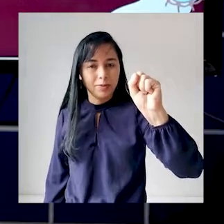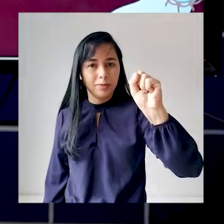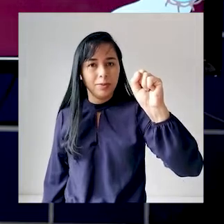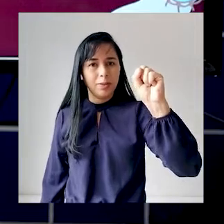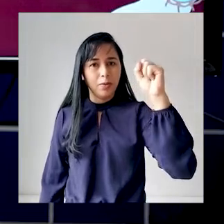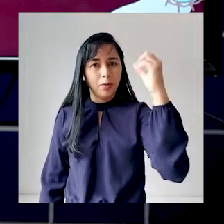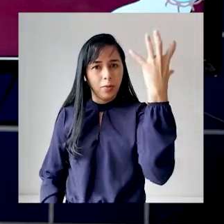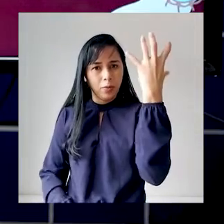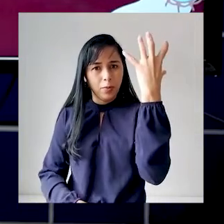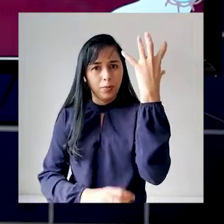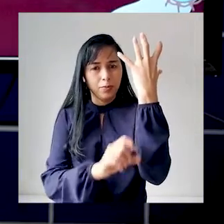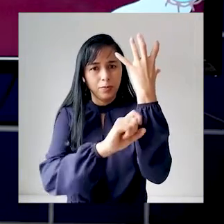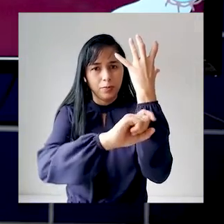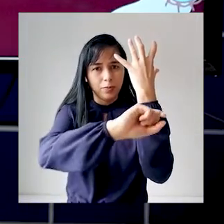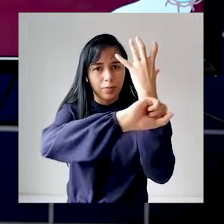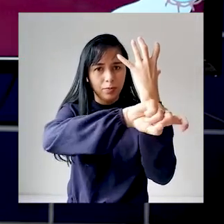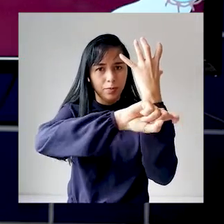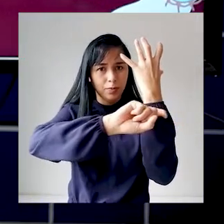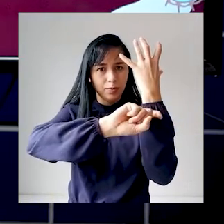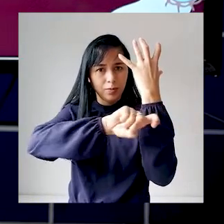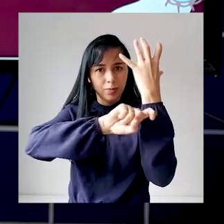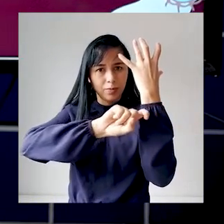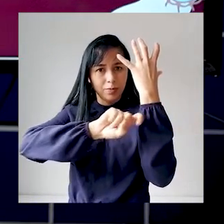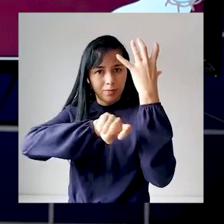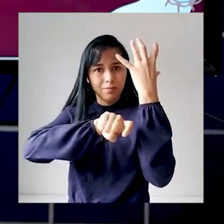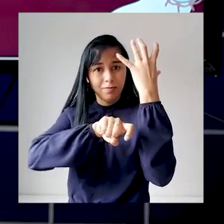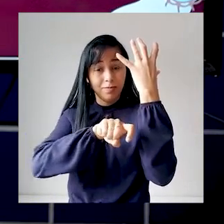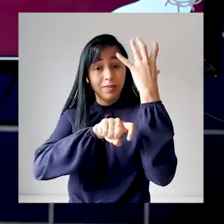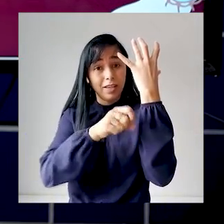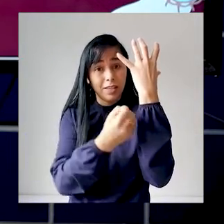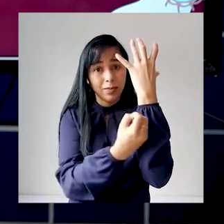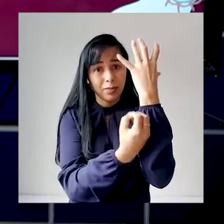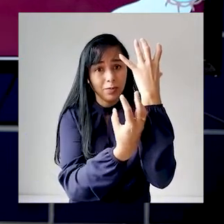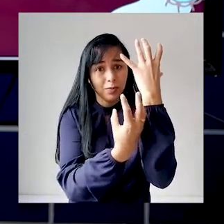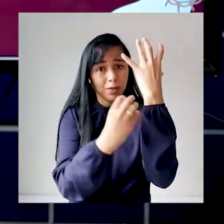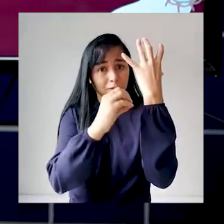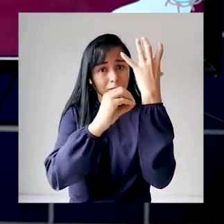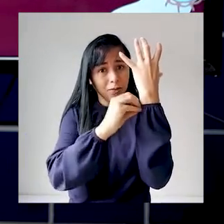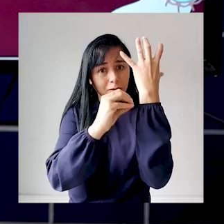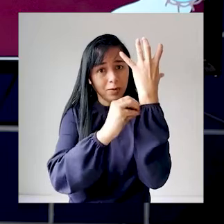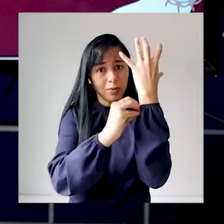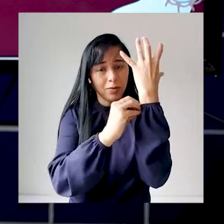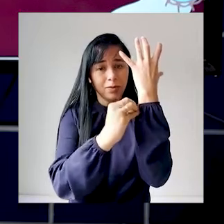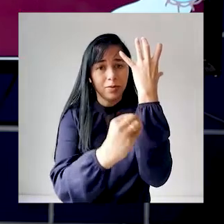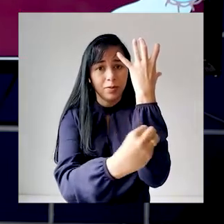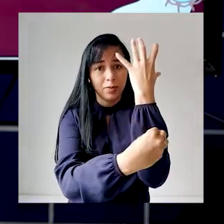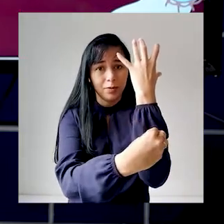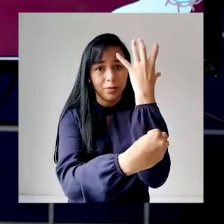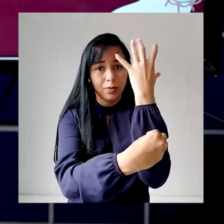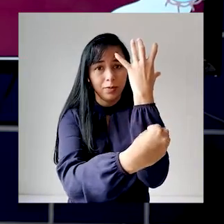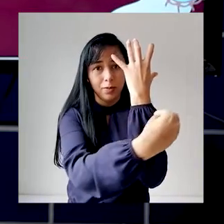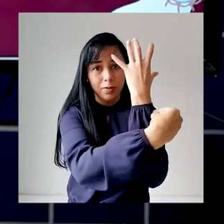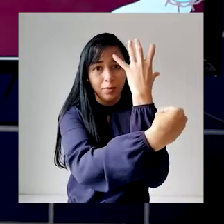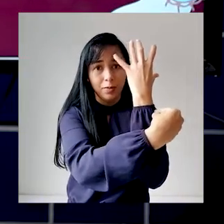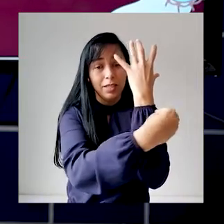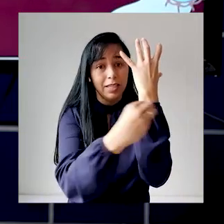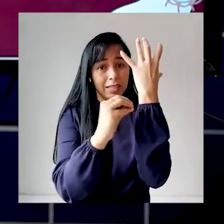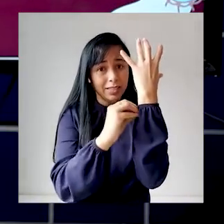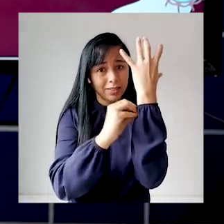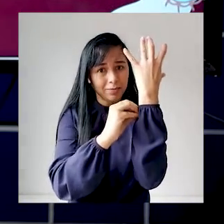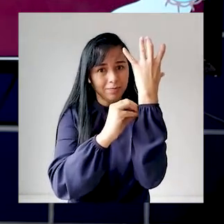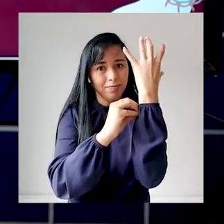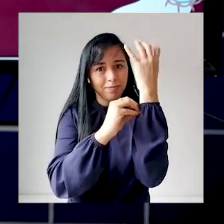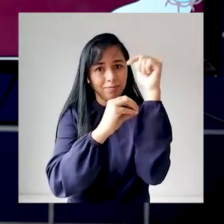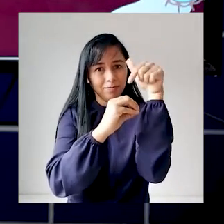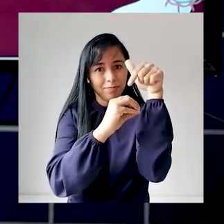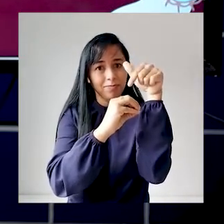casa, mas se você tiver, pode reparar que ele tem tipo uns bracinhos saindo da estrutura principal.